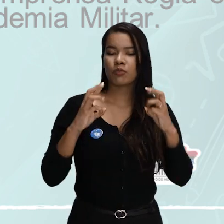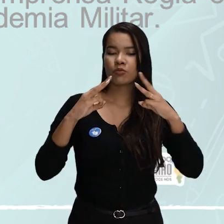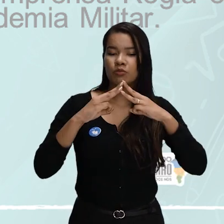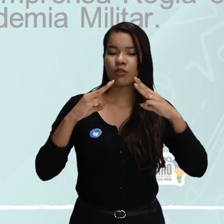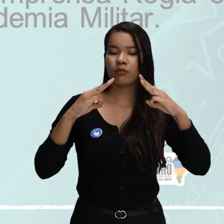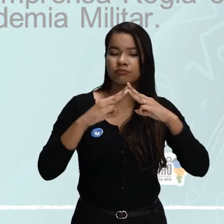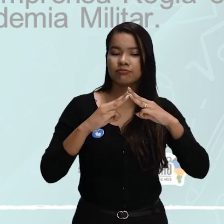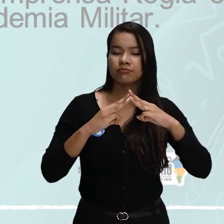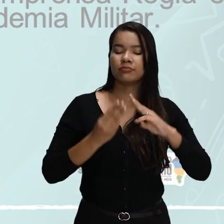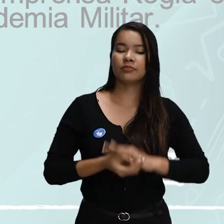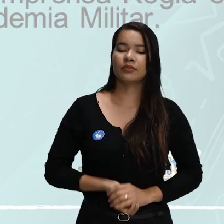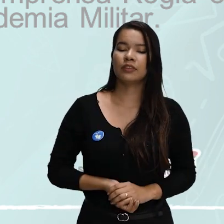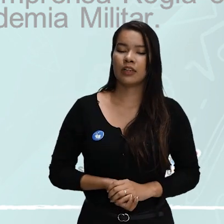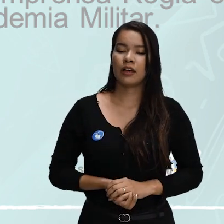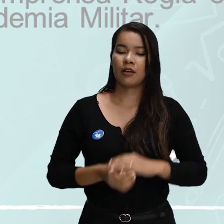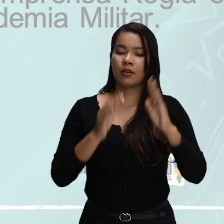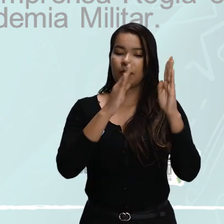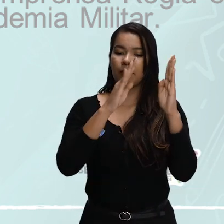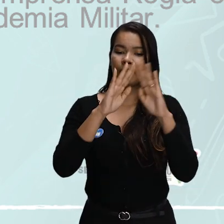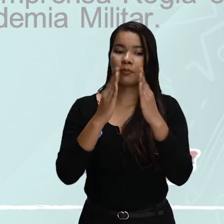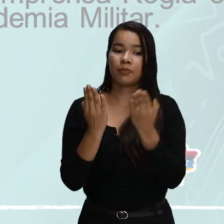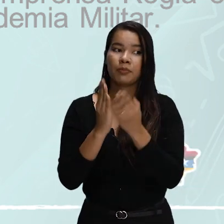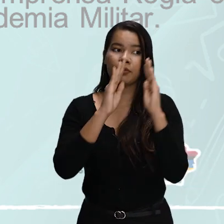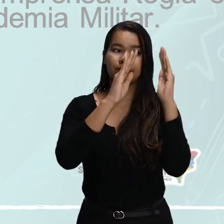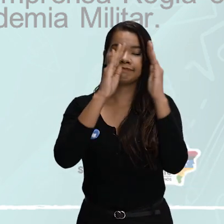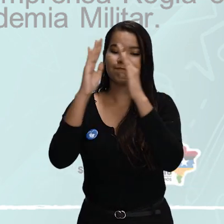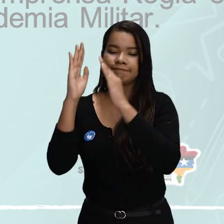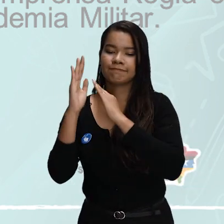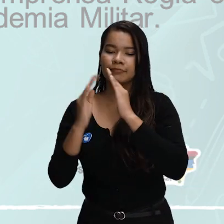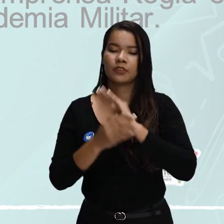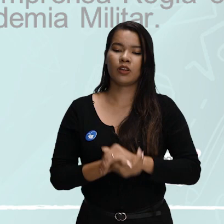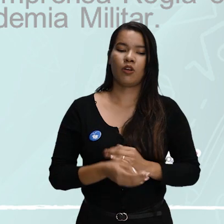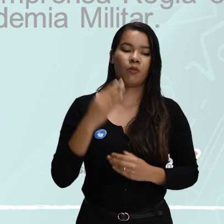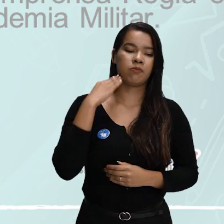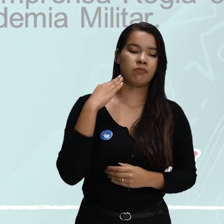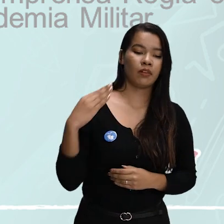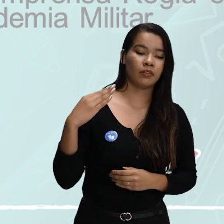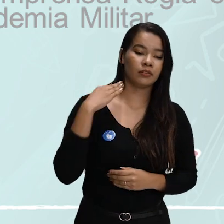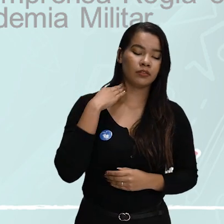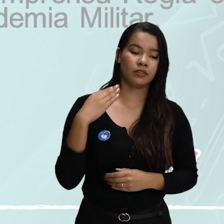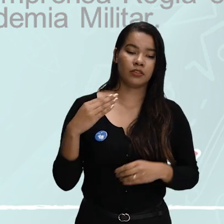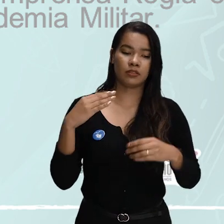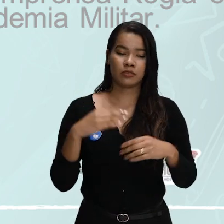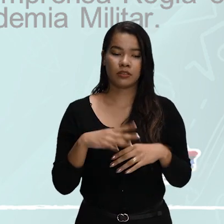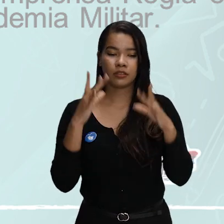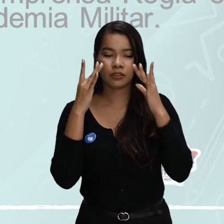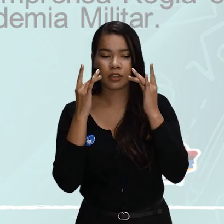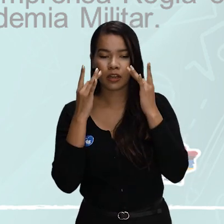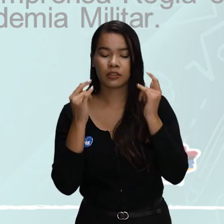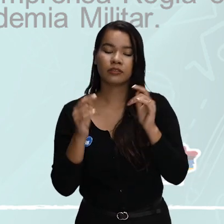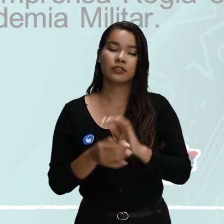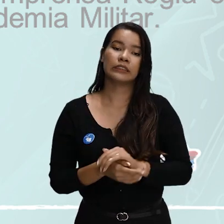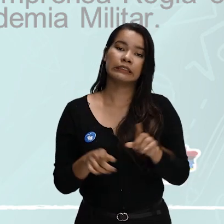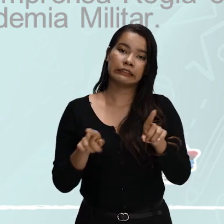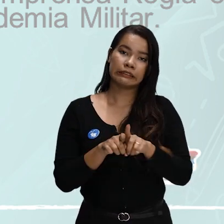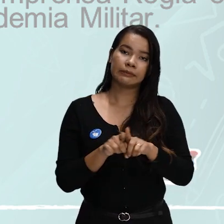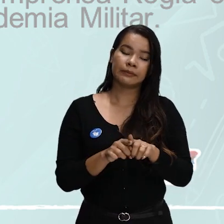Biblioteca Nacional, o Teatro São João, o Banco do Brasil e a Real Academia